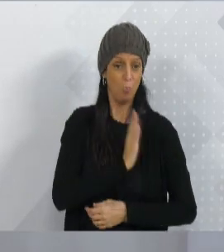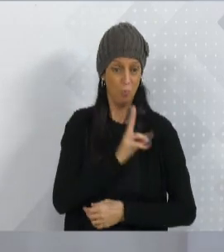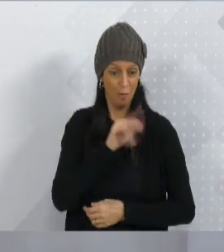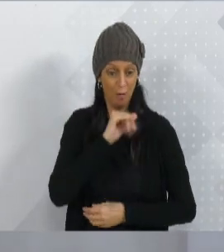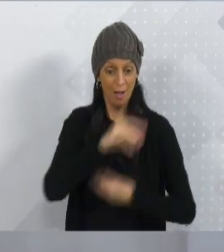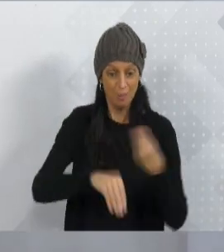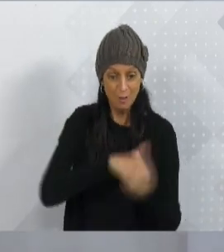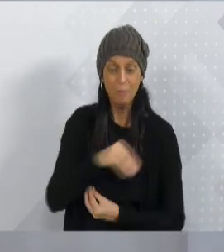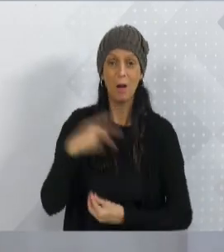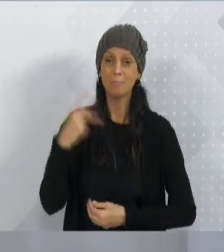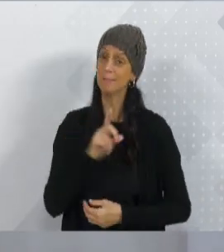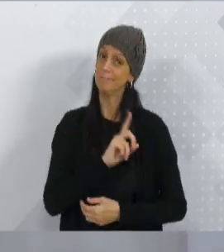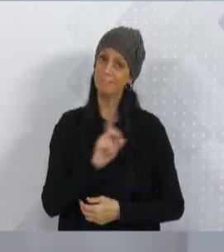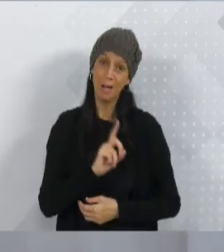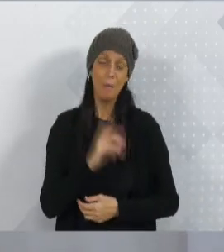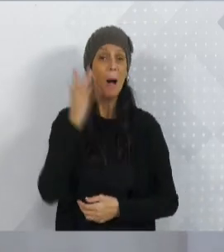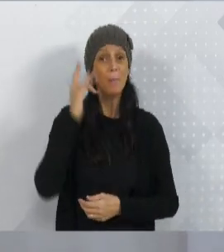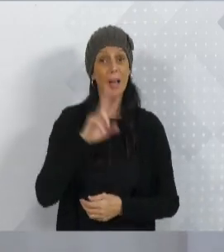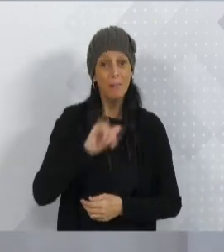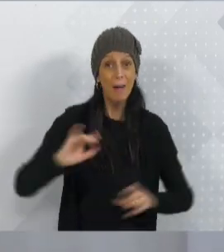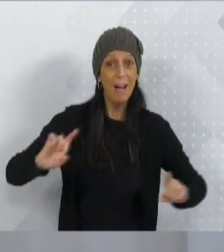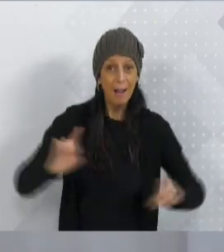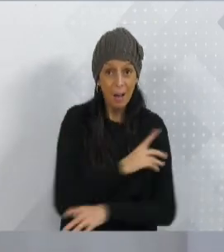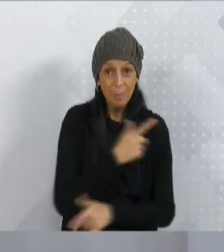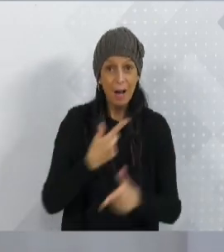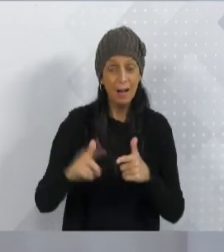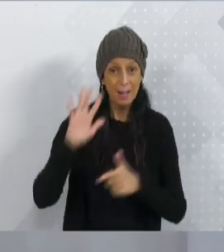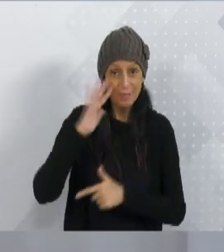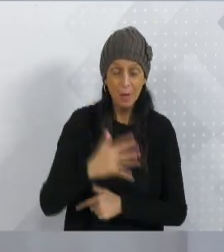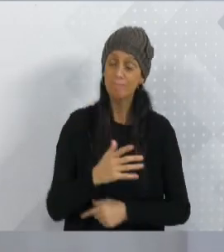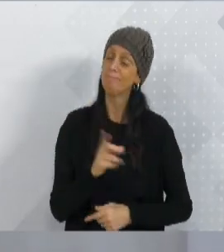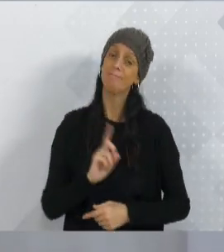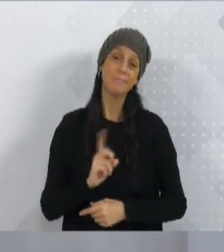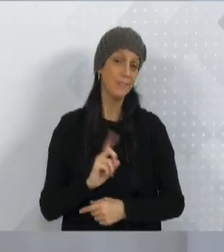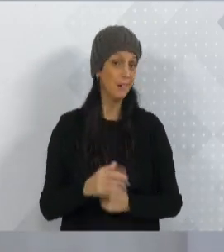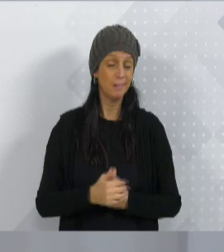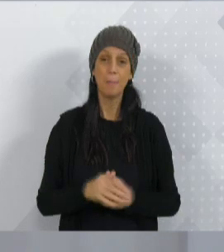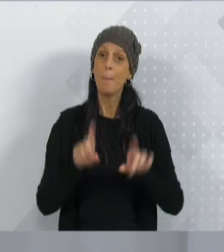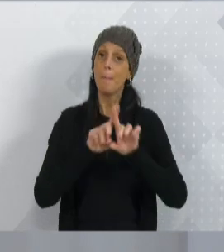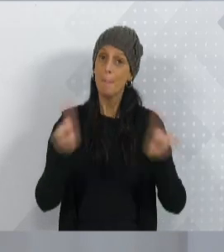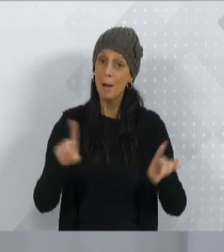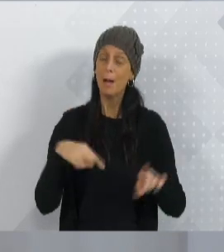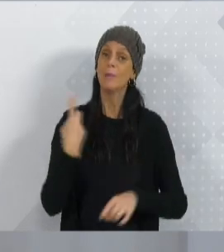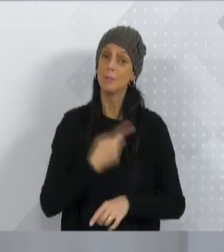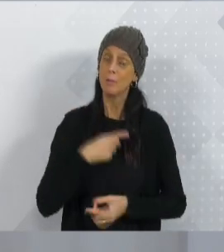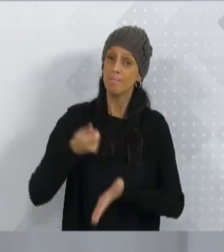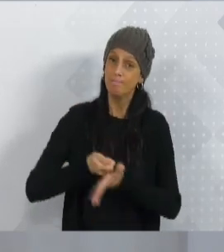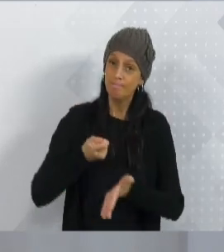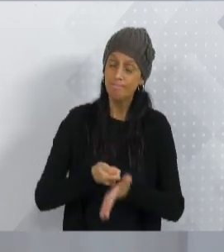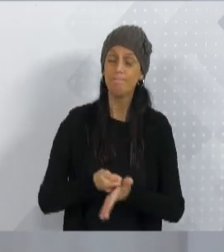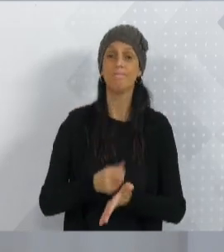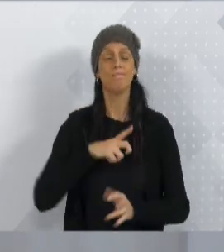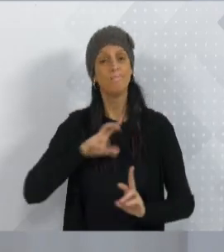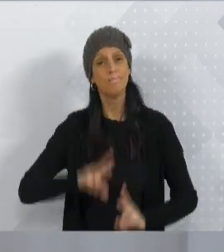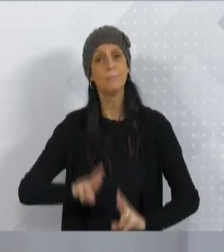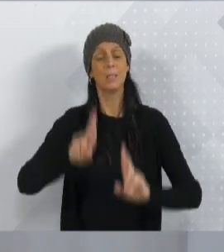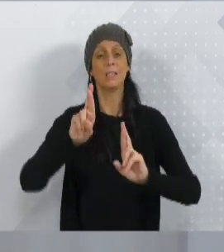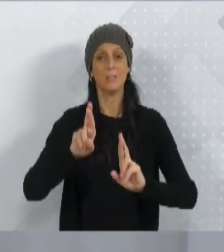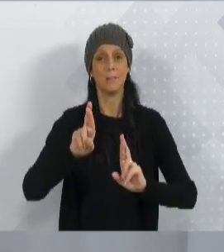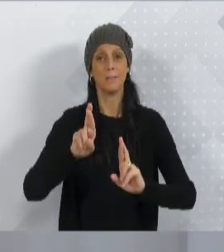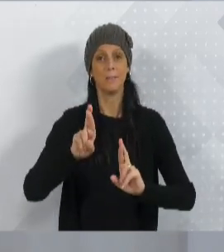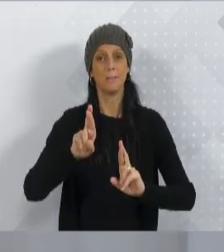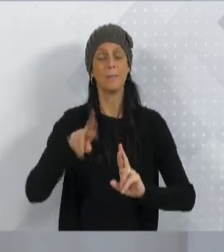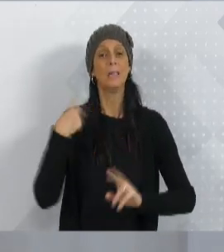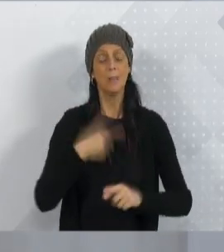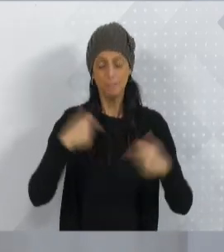amanhã que os verdadeiros problemas da nossa cidade está de país serão resolvidos mas é nossa obrigação ter esperança é